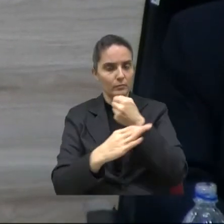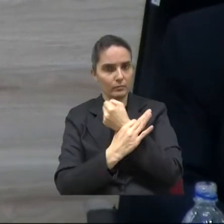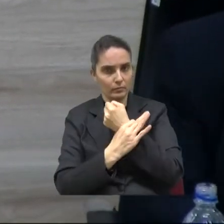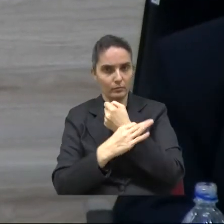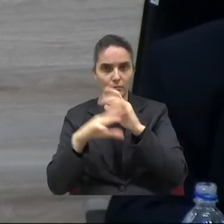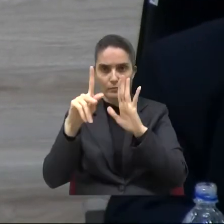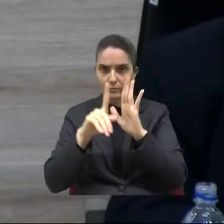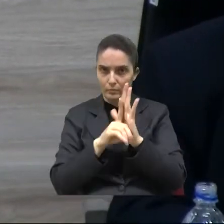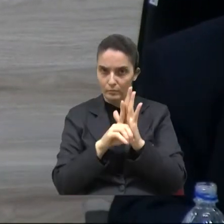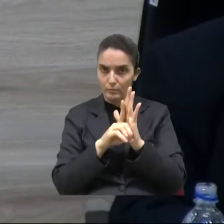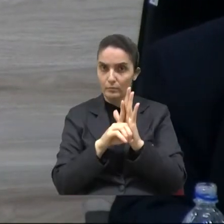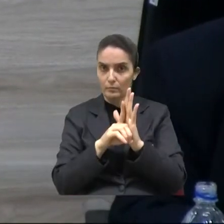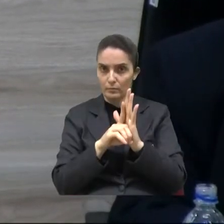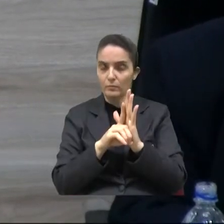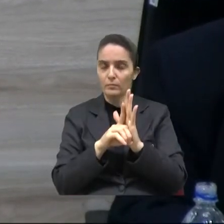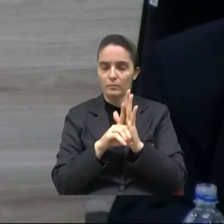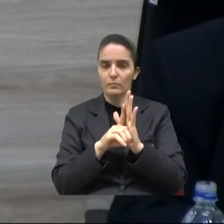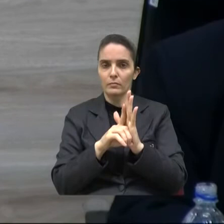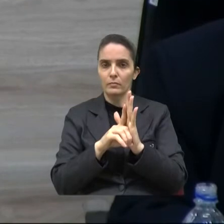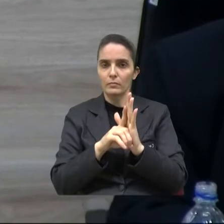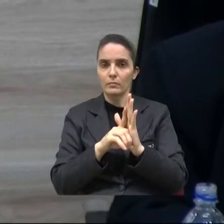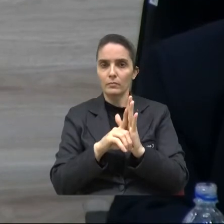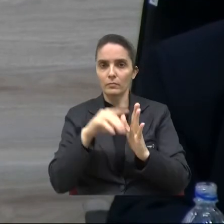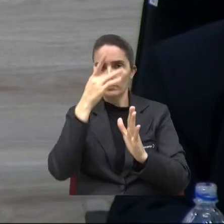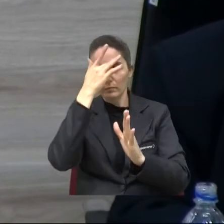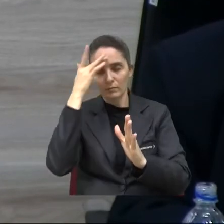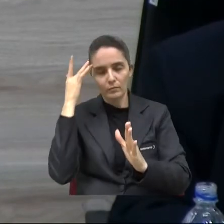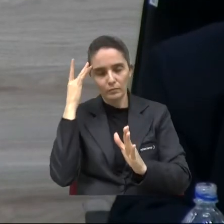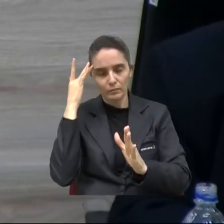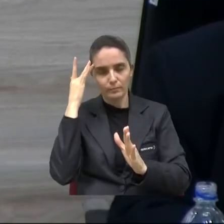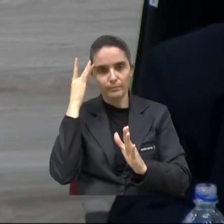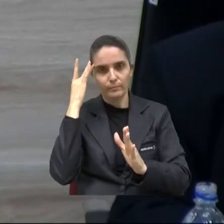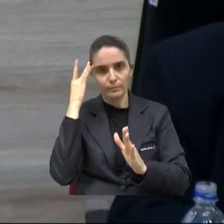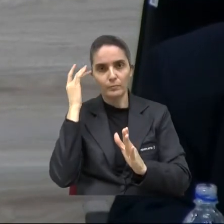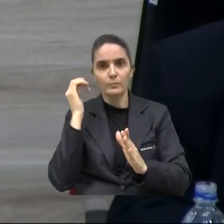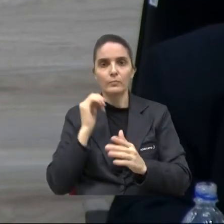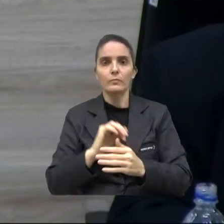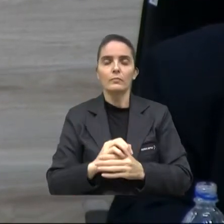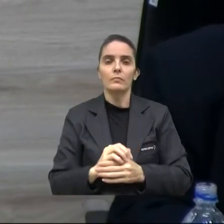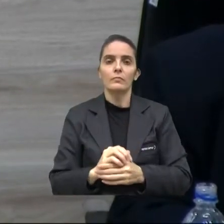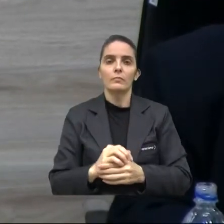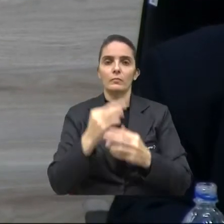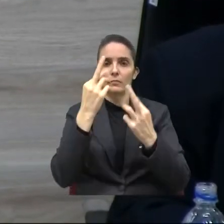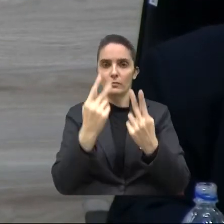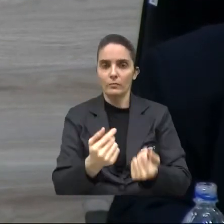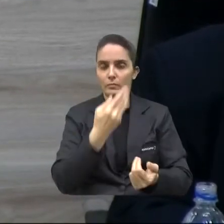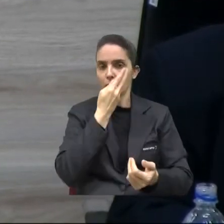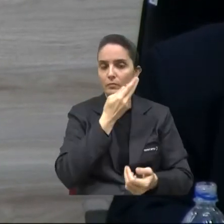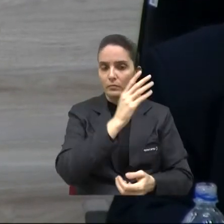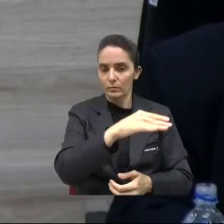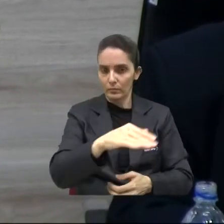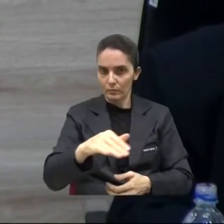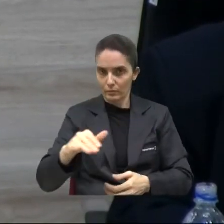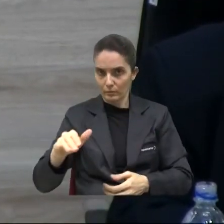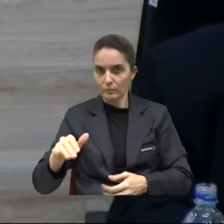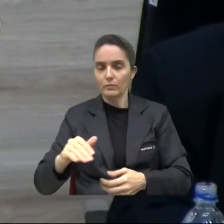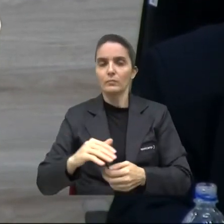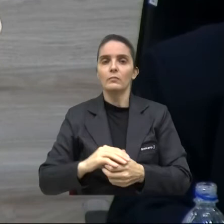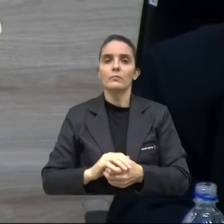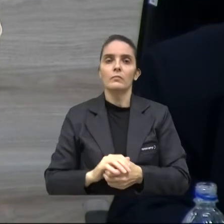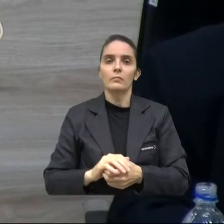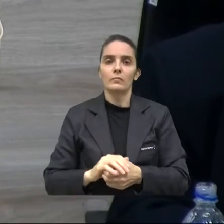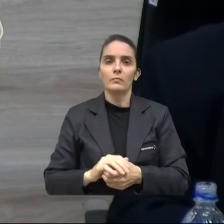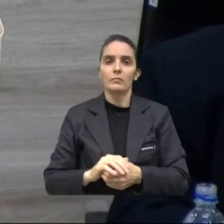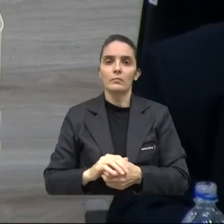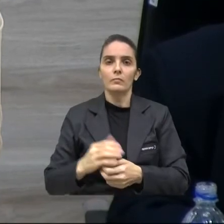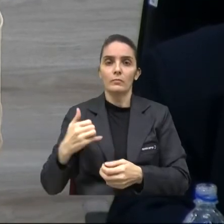em primeira instância, daquelas pessoas mais vulneráveis, como nós citamos aqui, as crianças, em primeira instância, os